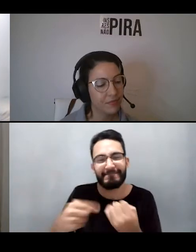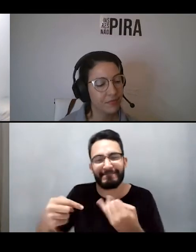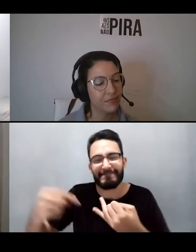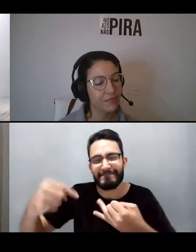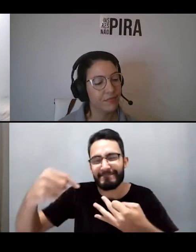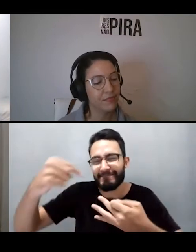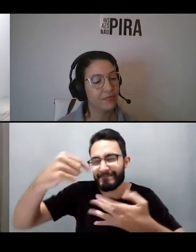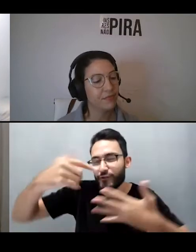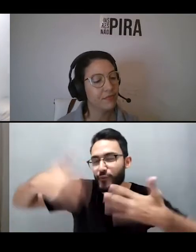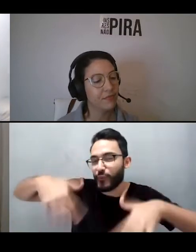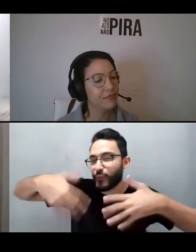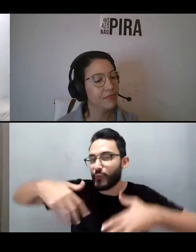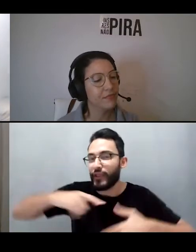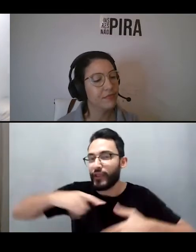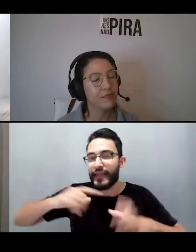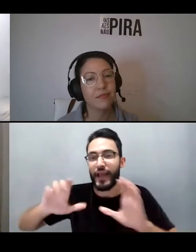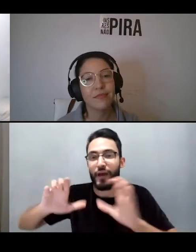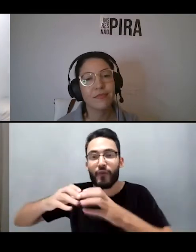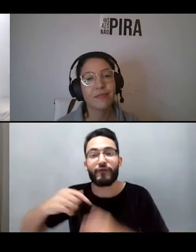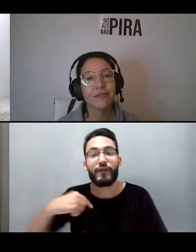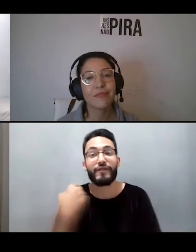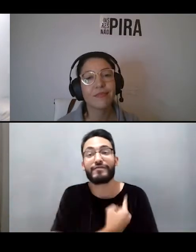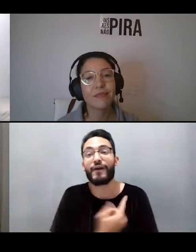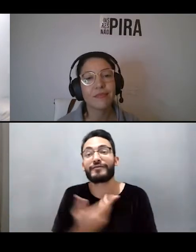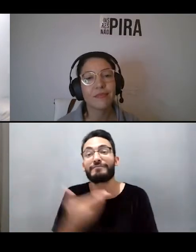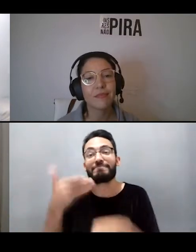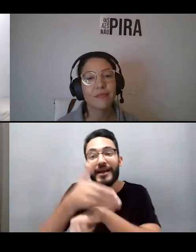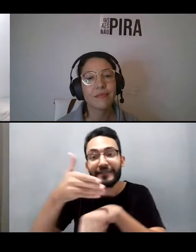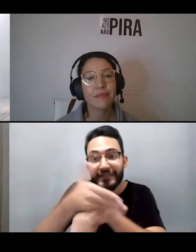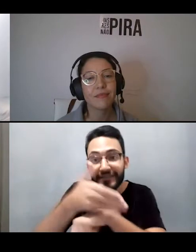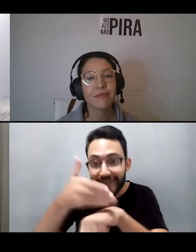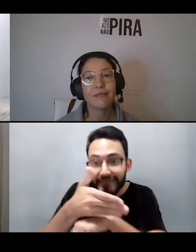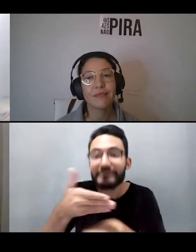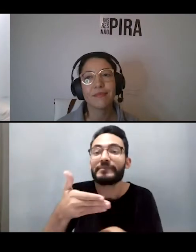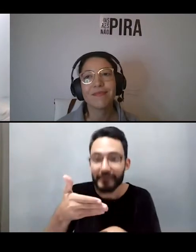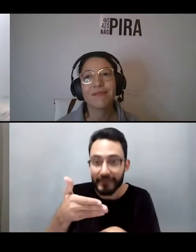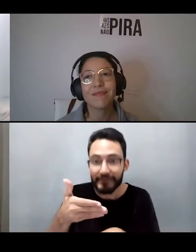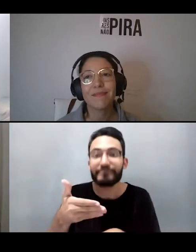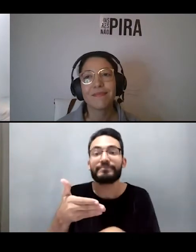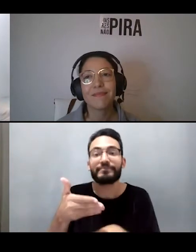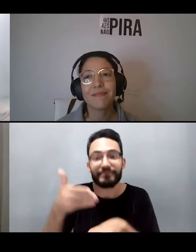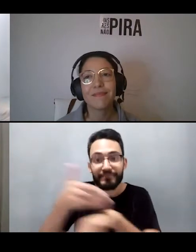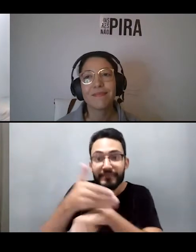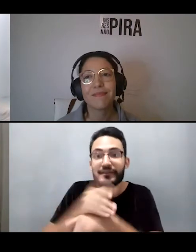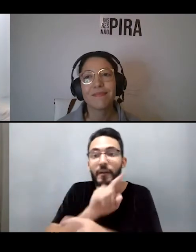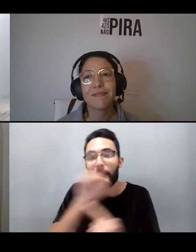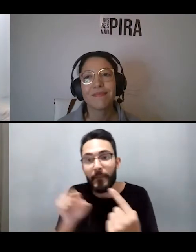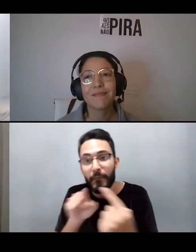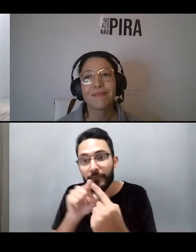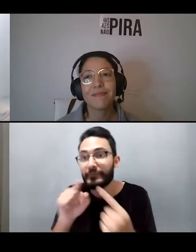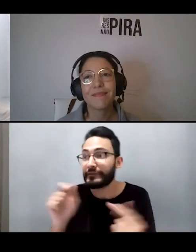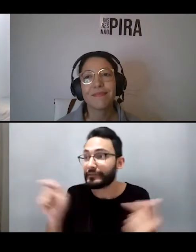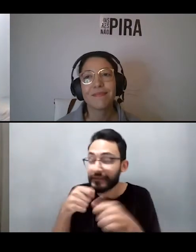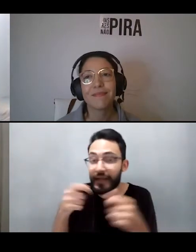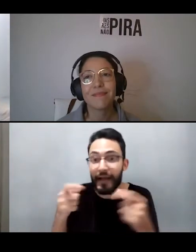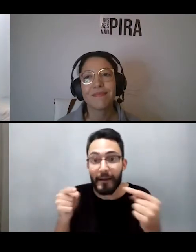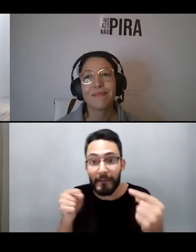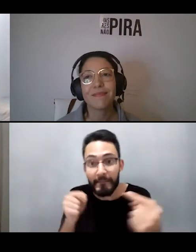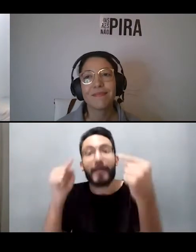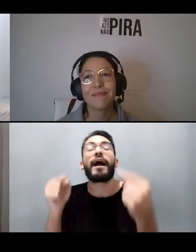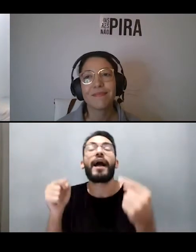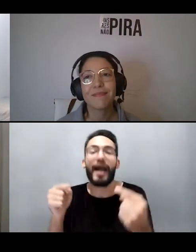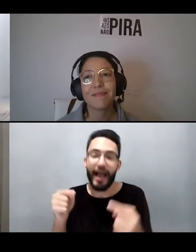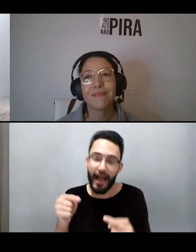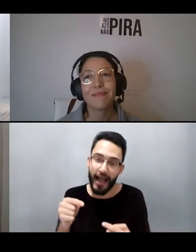são grupos assim que a gente participa conforme, né, o propósito ali, né, a afinidade. E acho que